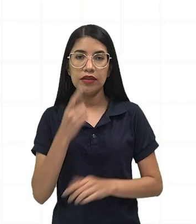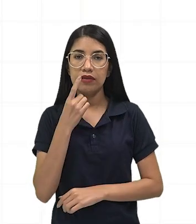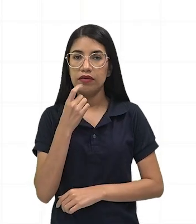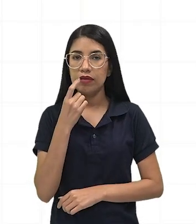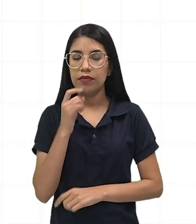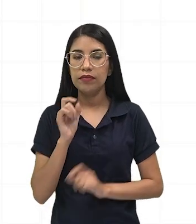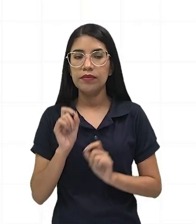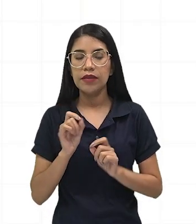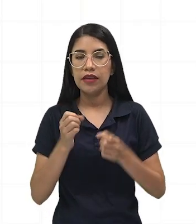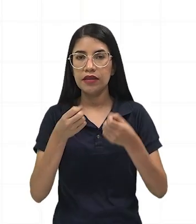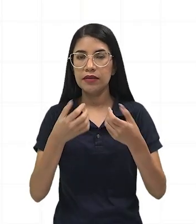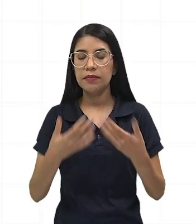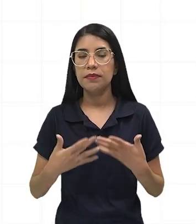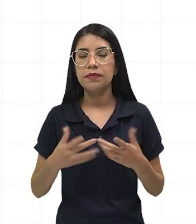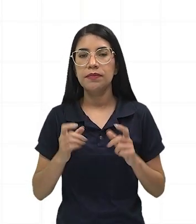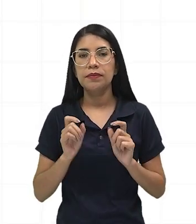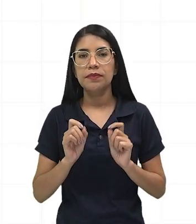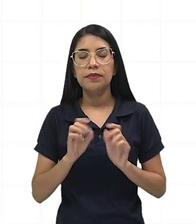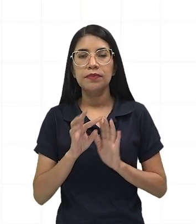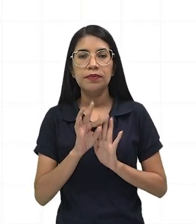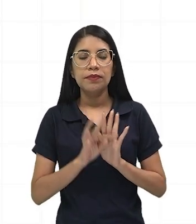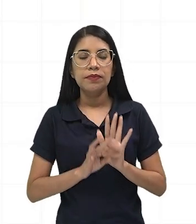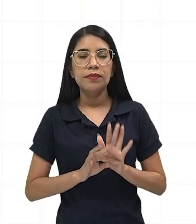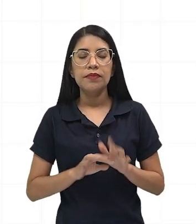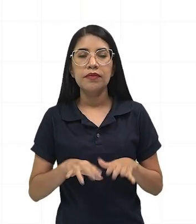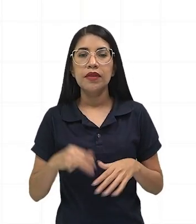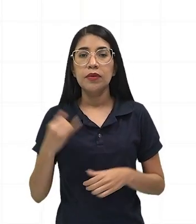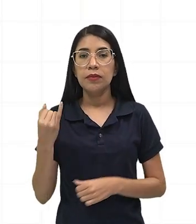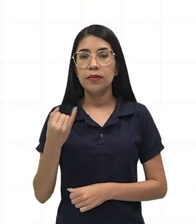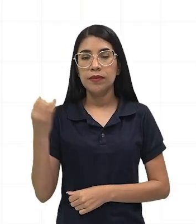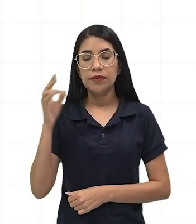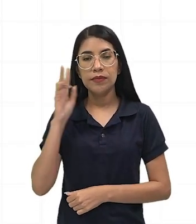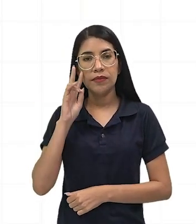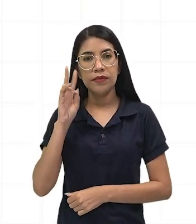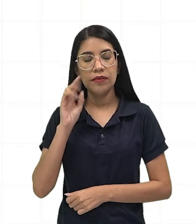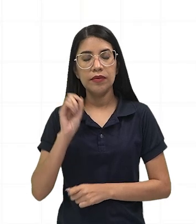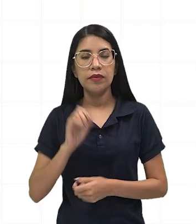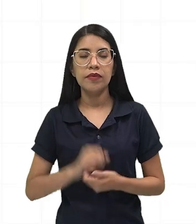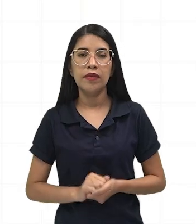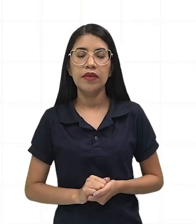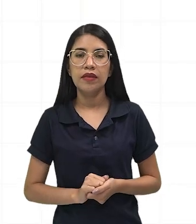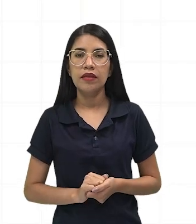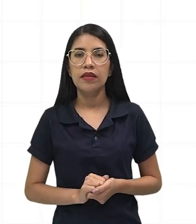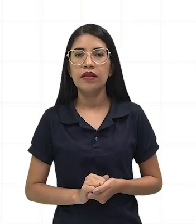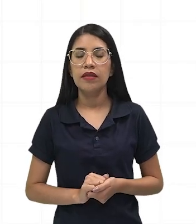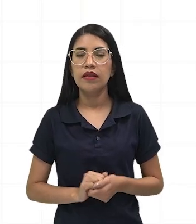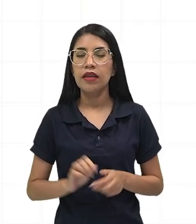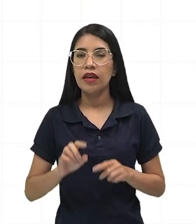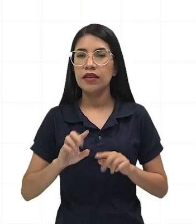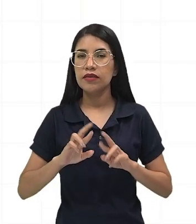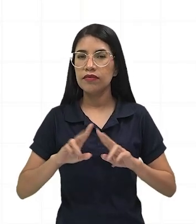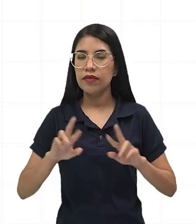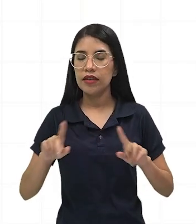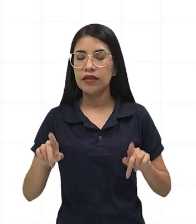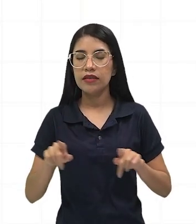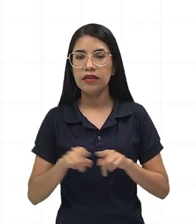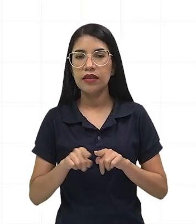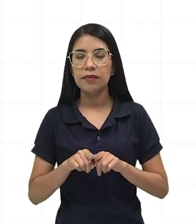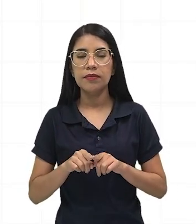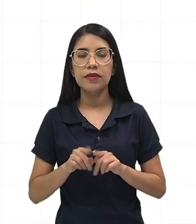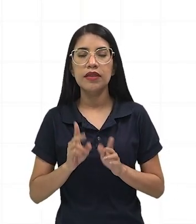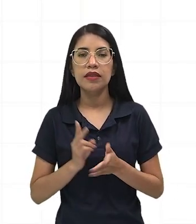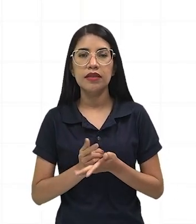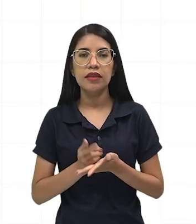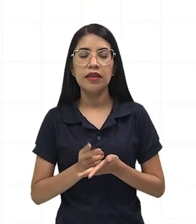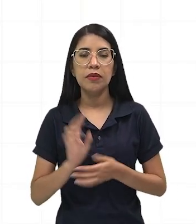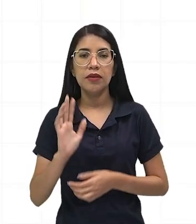né? Olha aqui, ó. É importante lembrar que as variações sempre, pessoal,